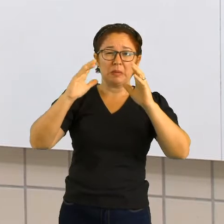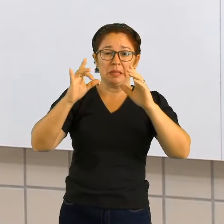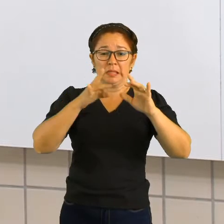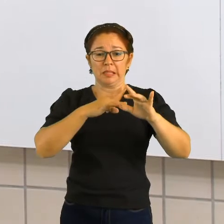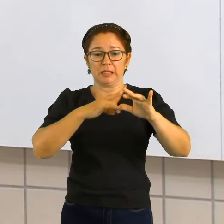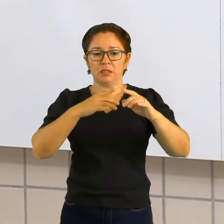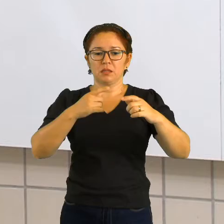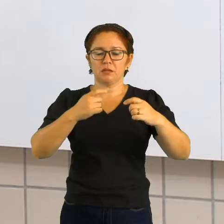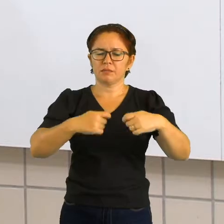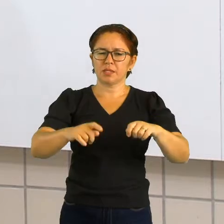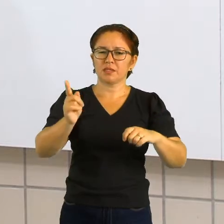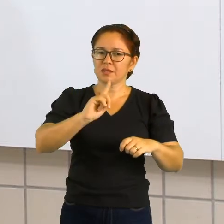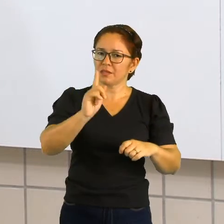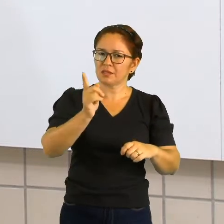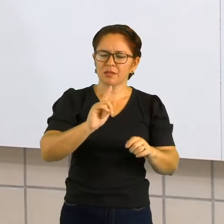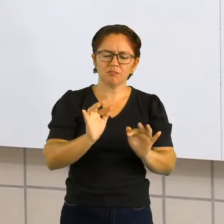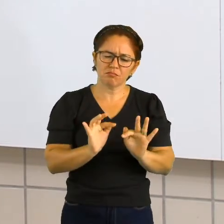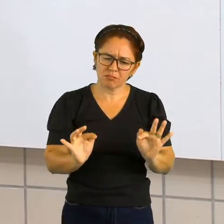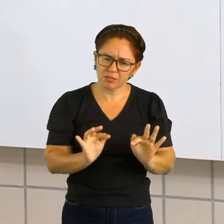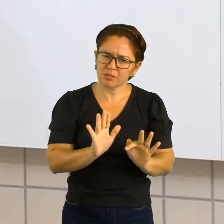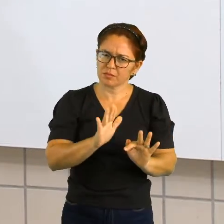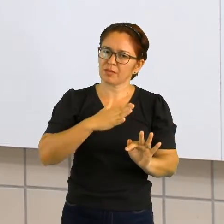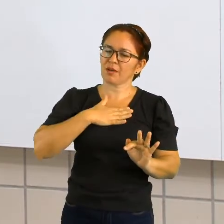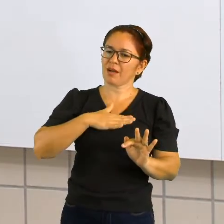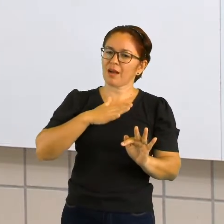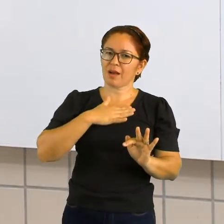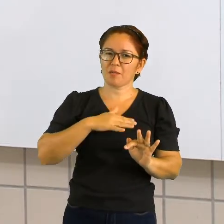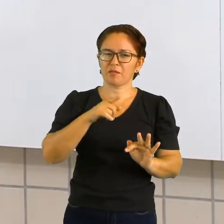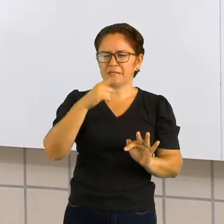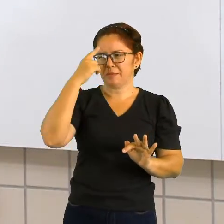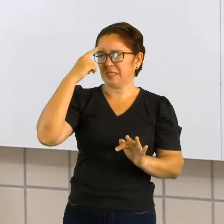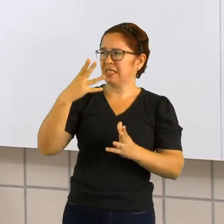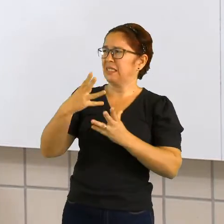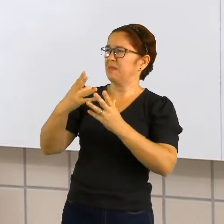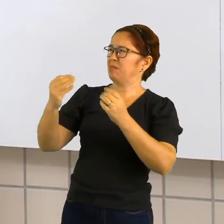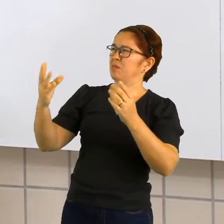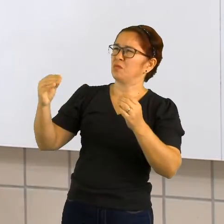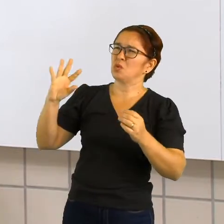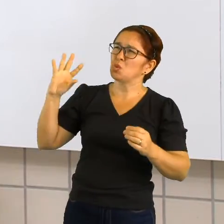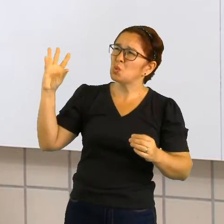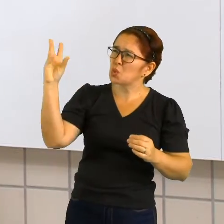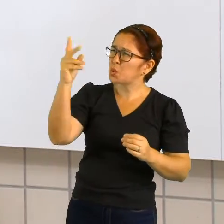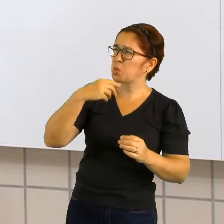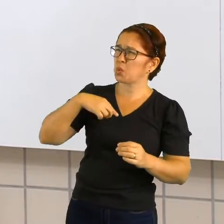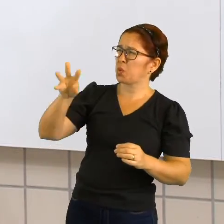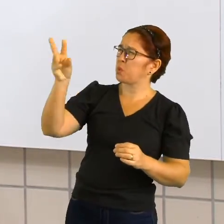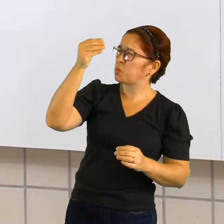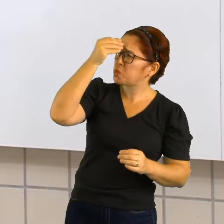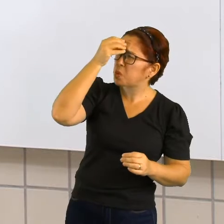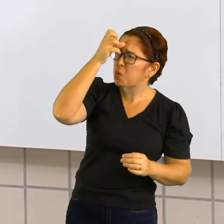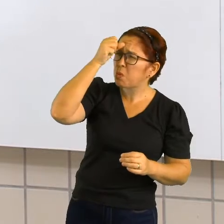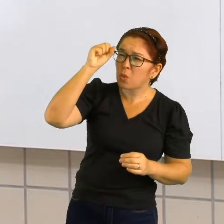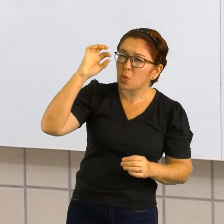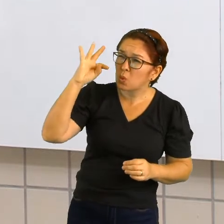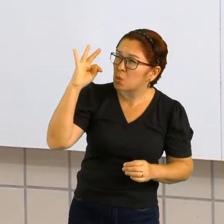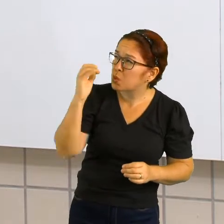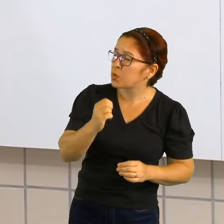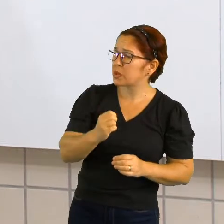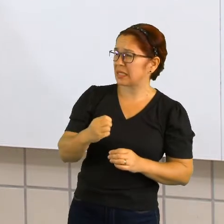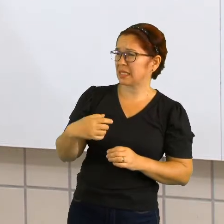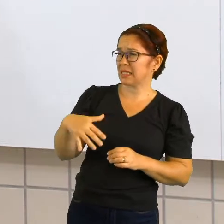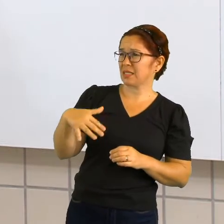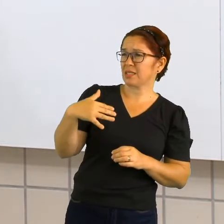meu Deus do céu, quanta coisa! Eu vou ter que entender tudo isso e vou ter que saber tudo isso e aprender tudo